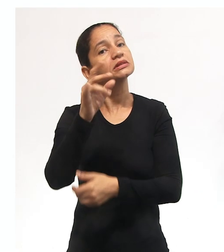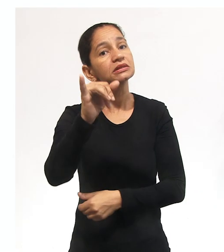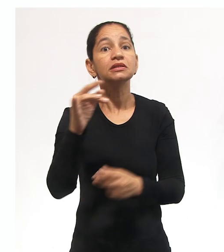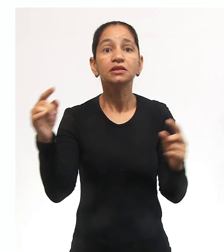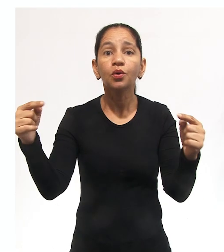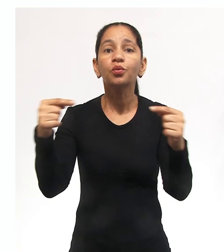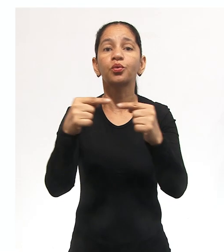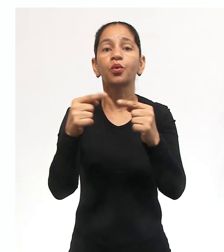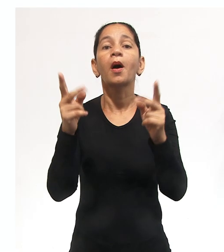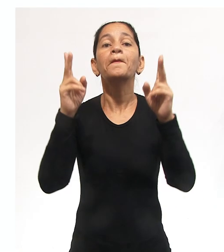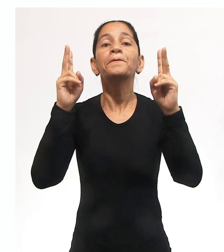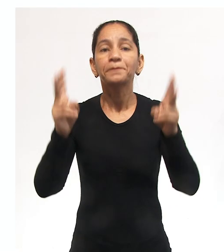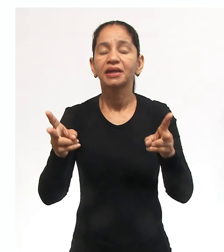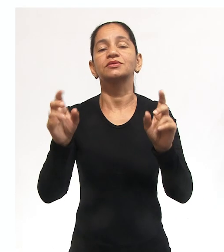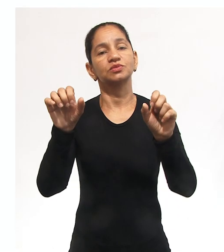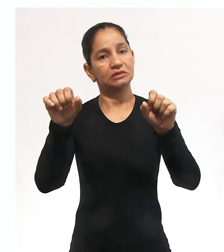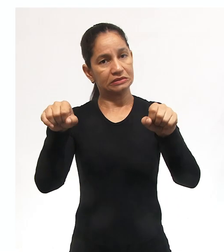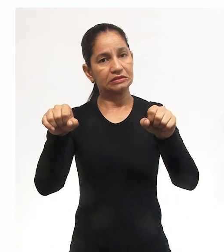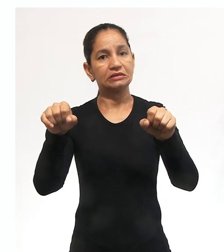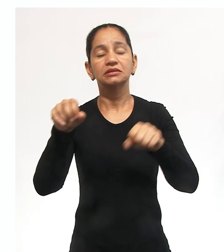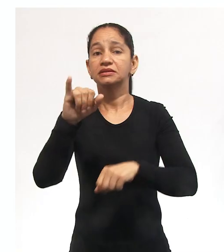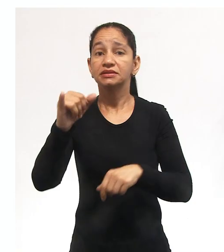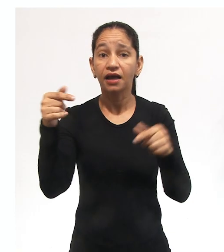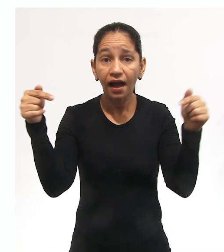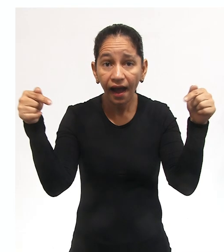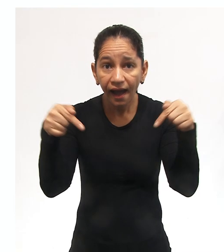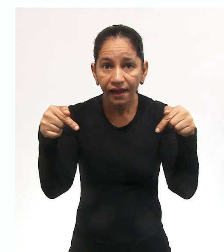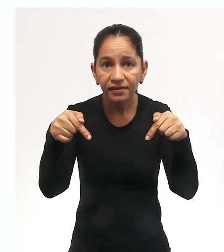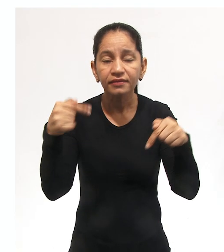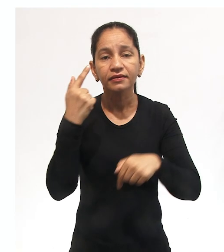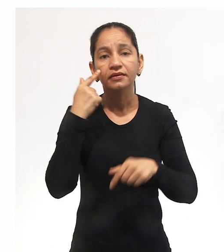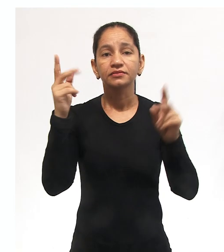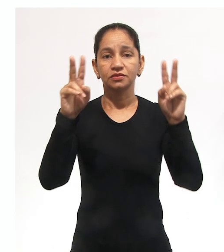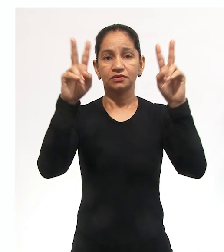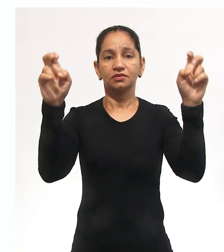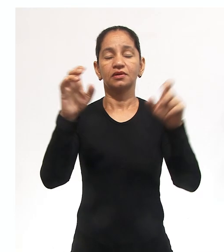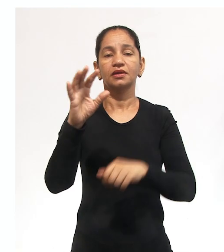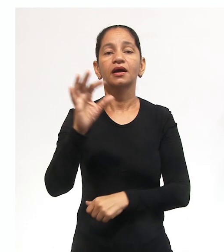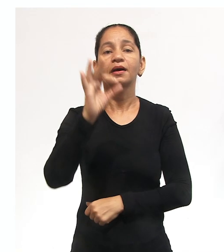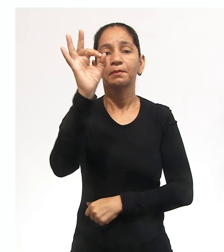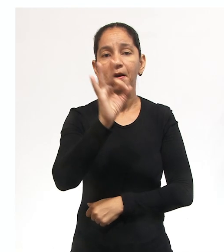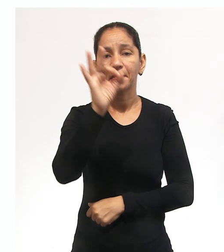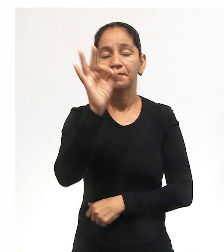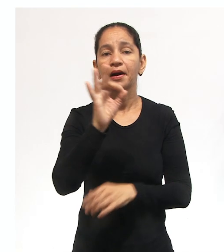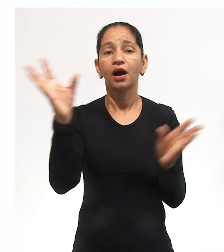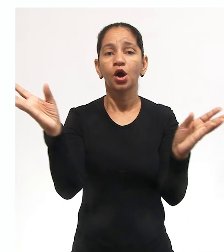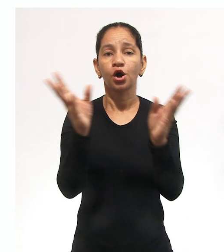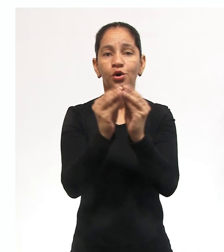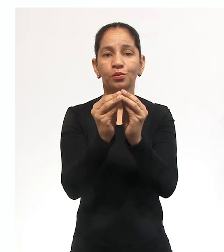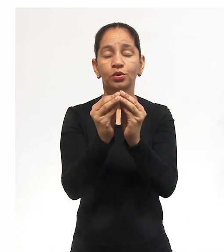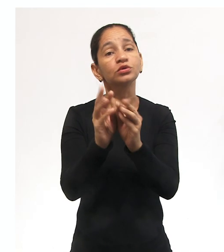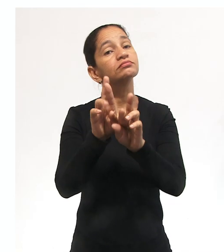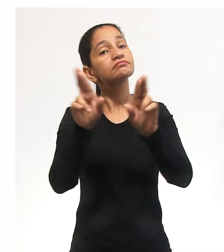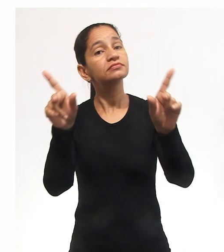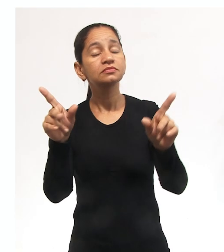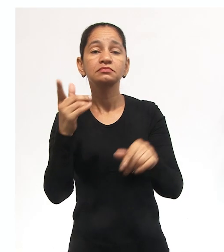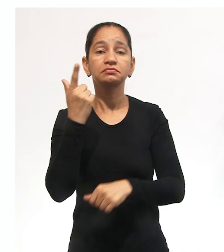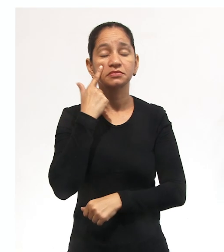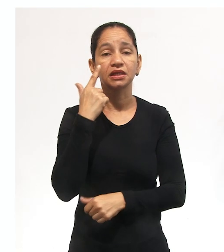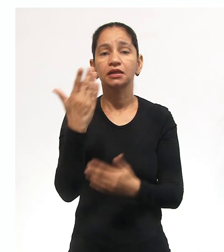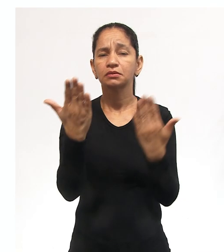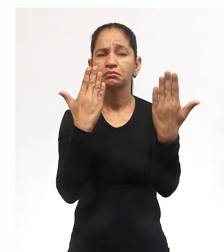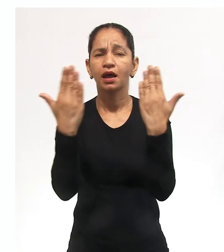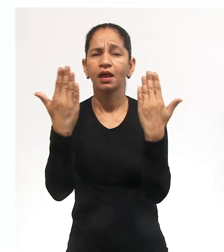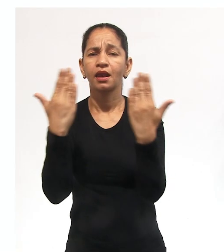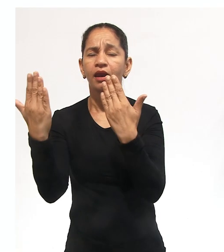são proporcionais. Agora, no regime de capitalização composta, a gente vai ter a equivalência do mesmo jeito, a gente